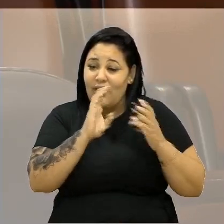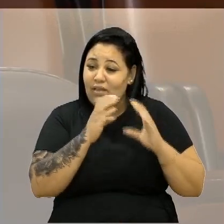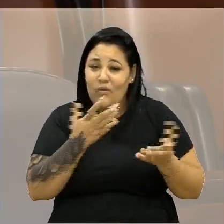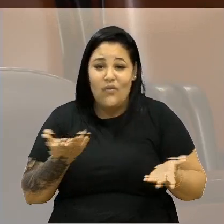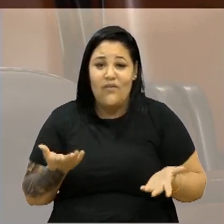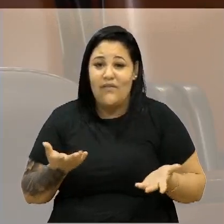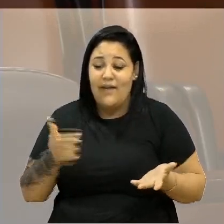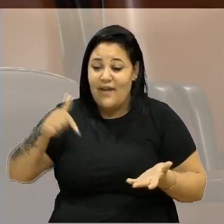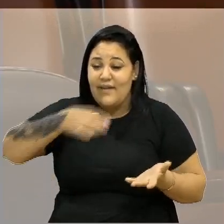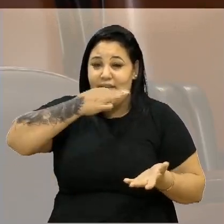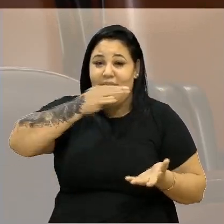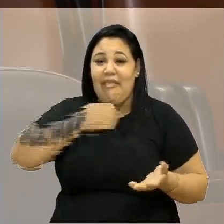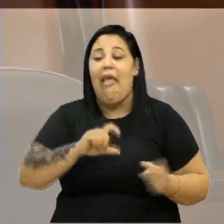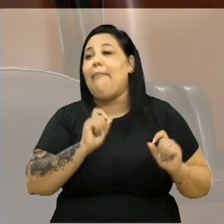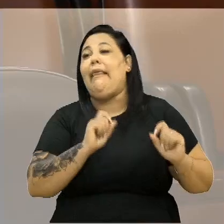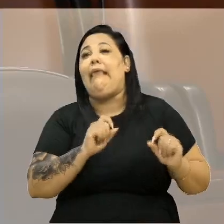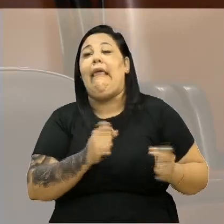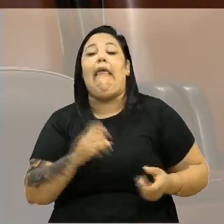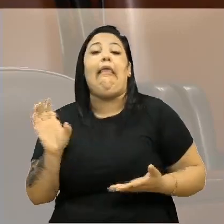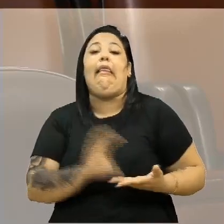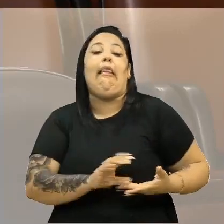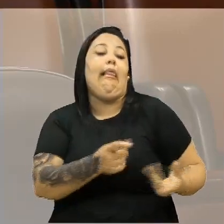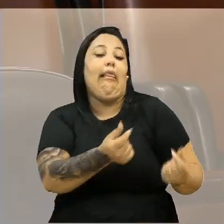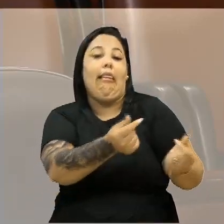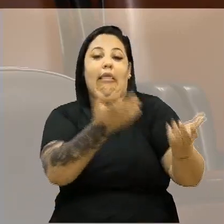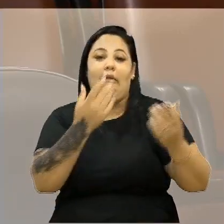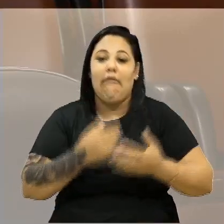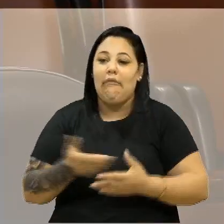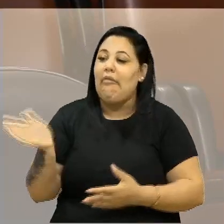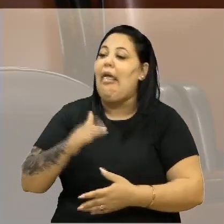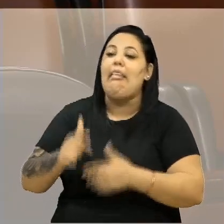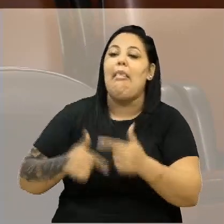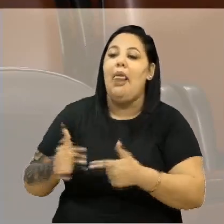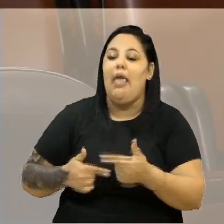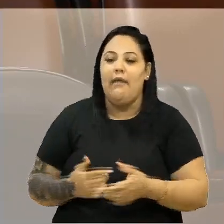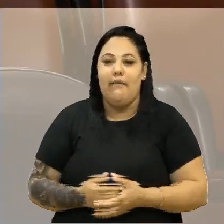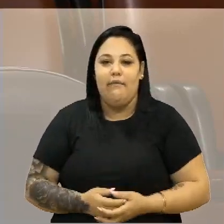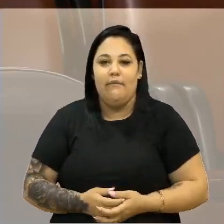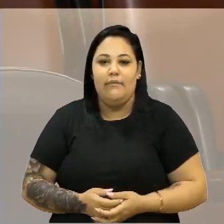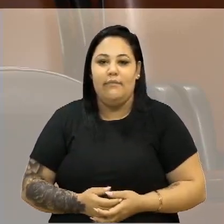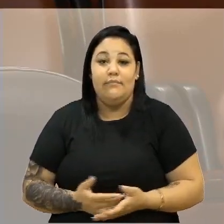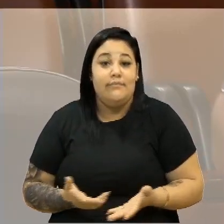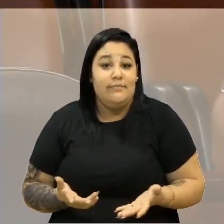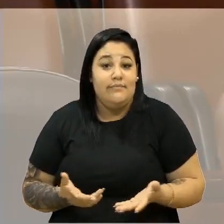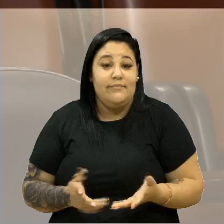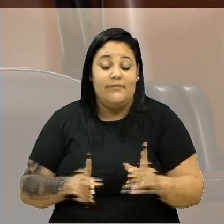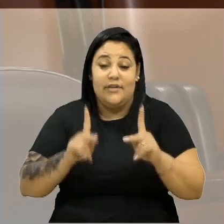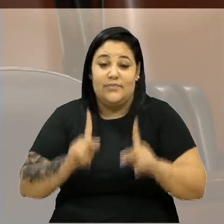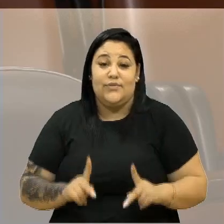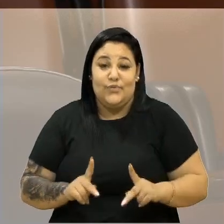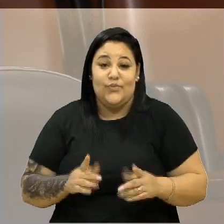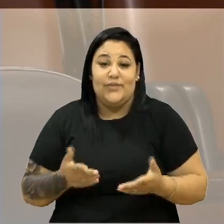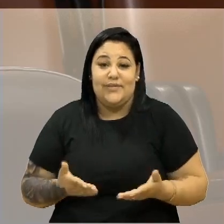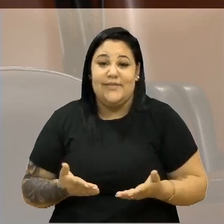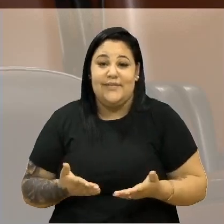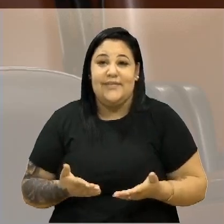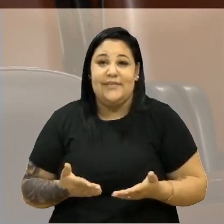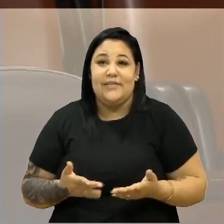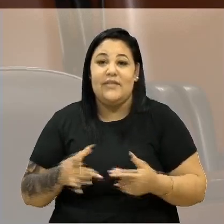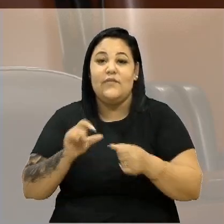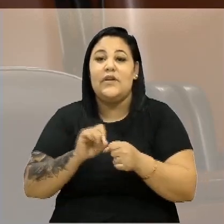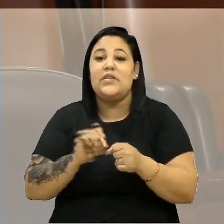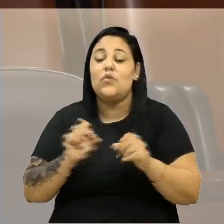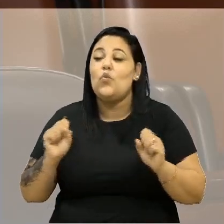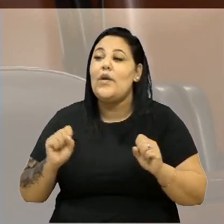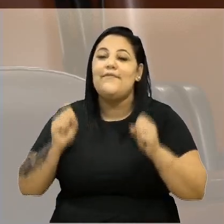do Sul, para que botar dinheiro nisso aqui? Vamos trabalhar. Aí as pessoas estão fazendo um